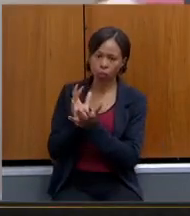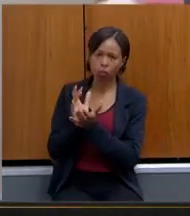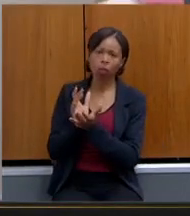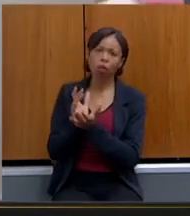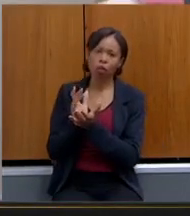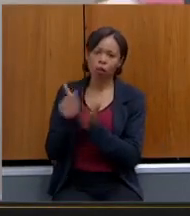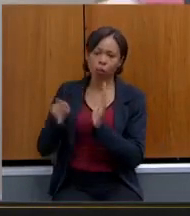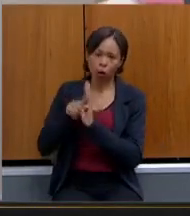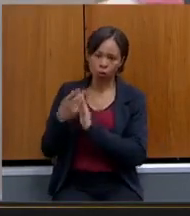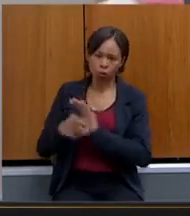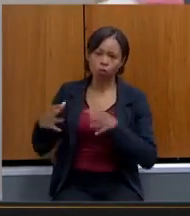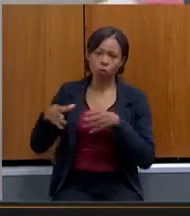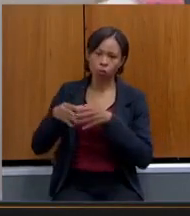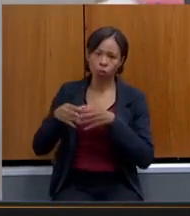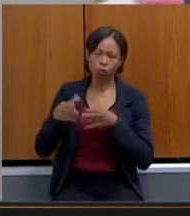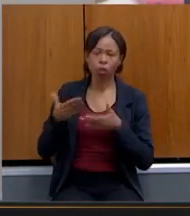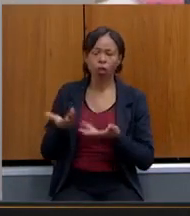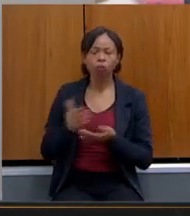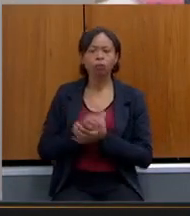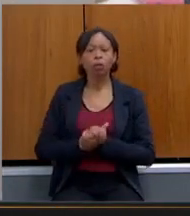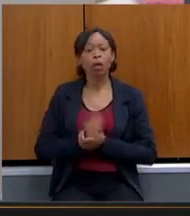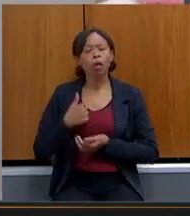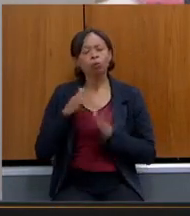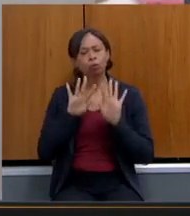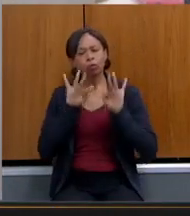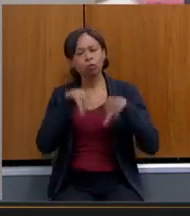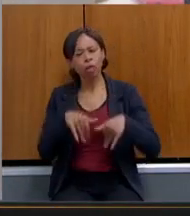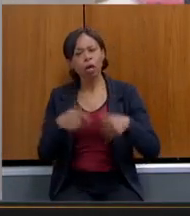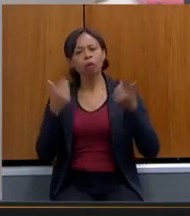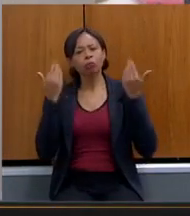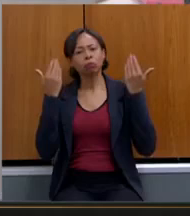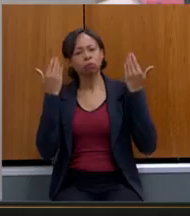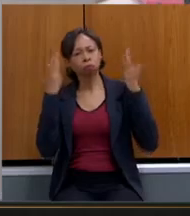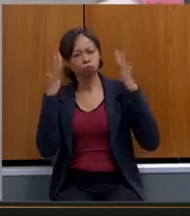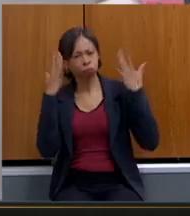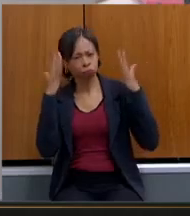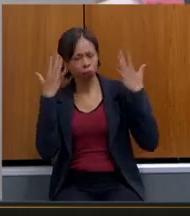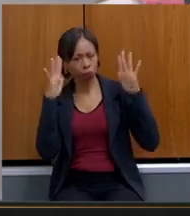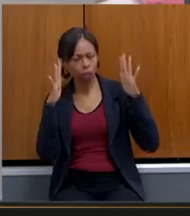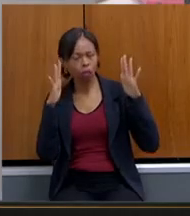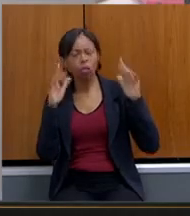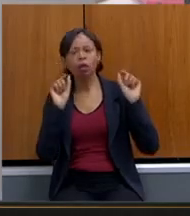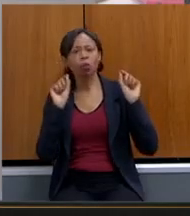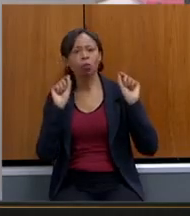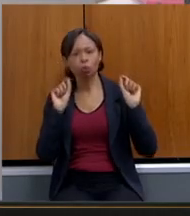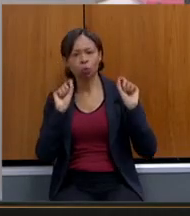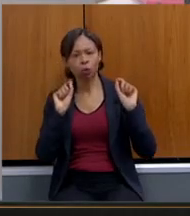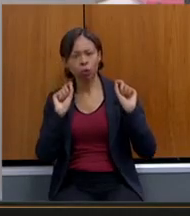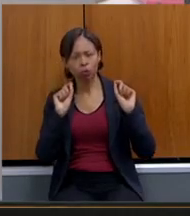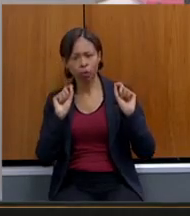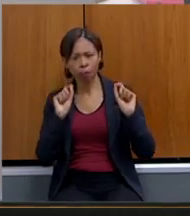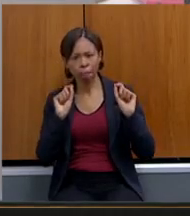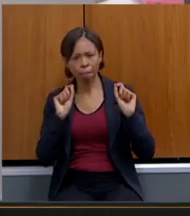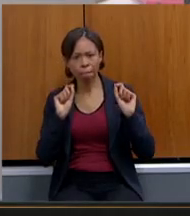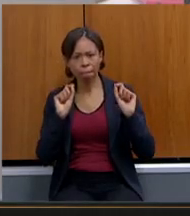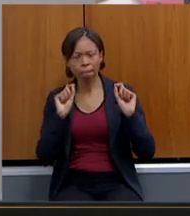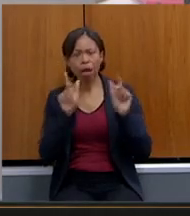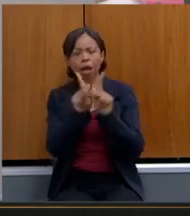efetivos da comissão eu quero finalizar fazendo uma homenagem é a as